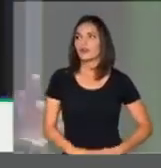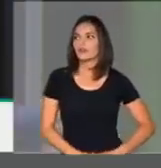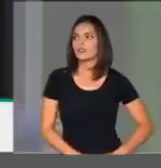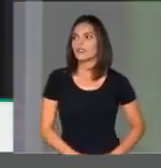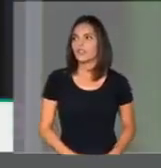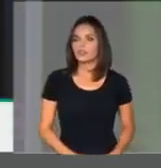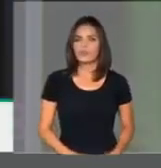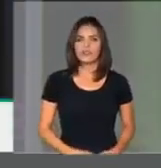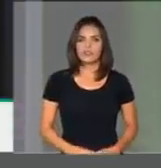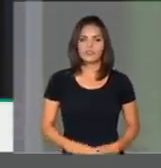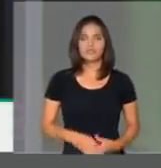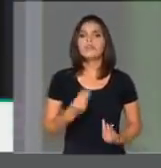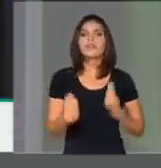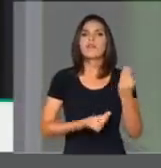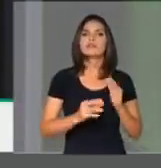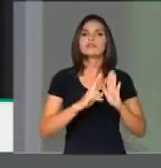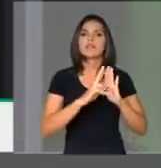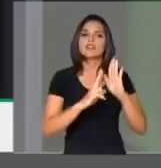de capitalização.